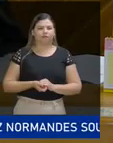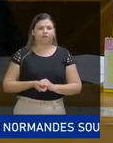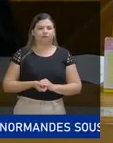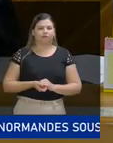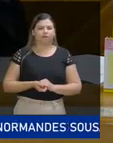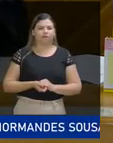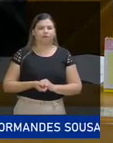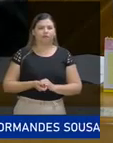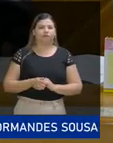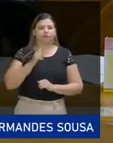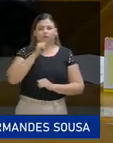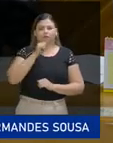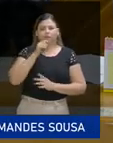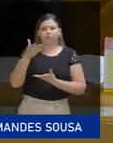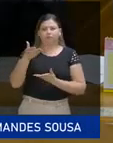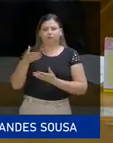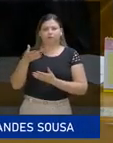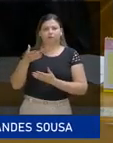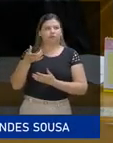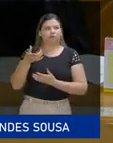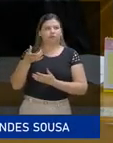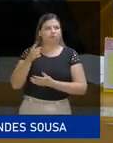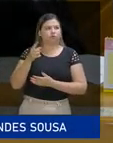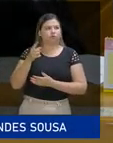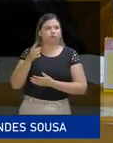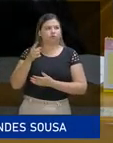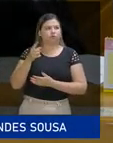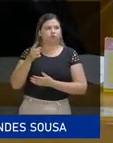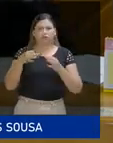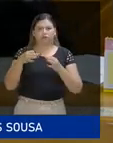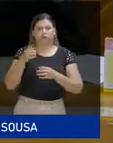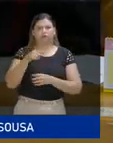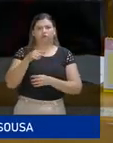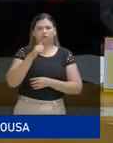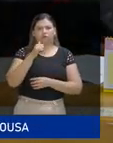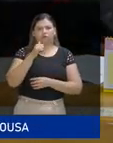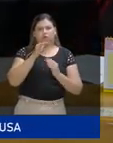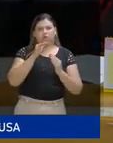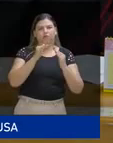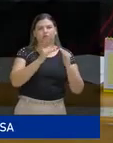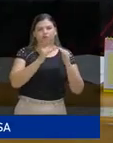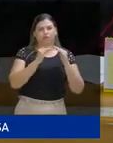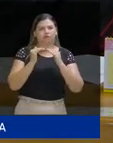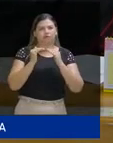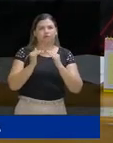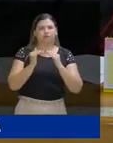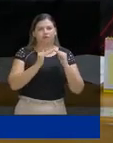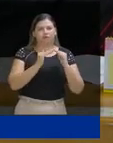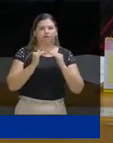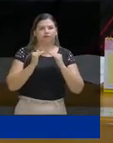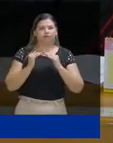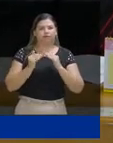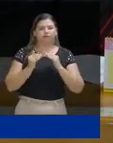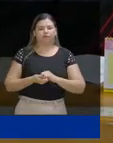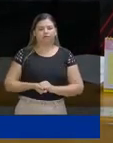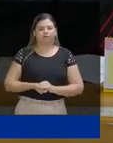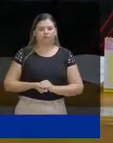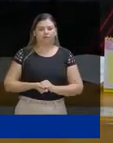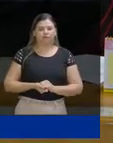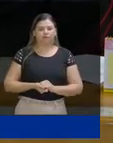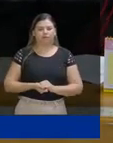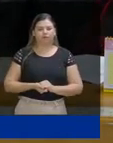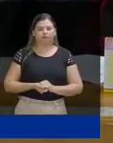Juiz Anselmo Gonçalves. Também acompanho o relator. Juíza Tina Souza. Com o relator, presidente.